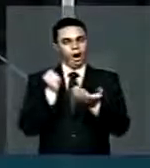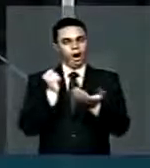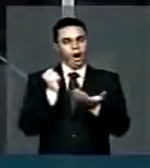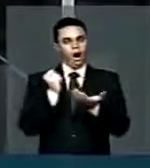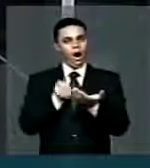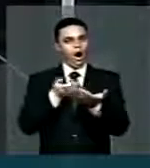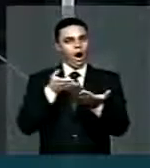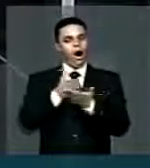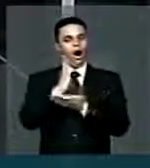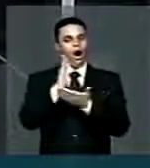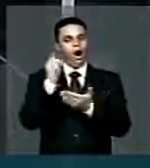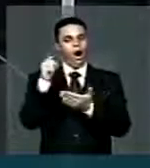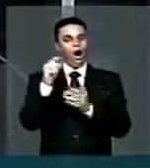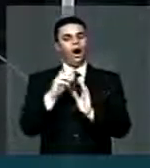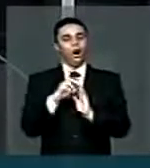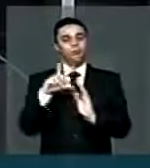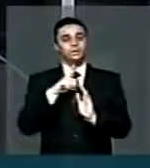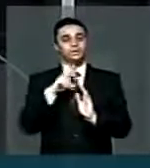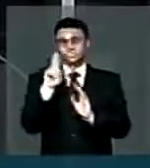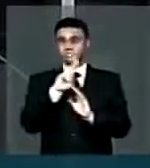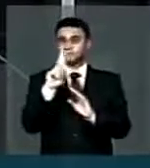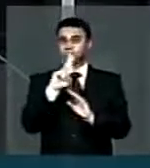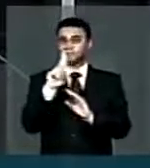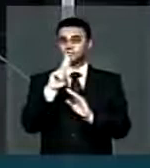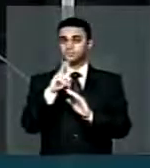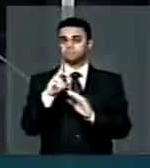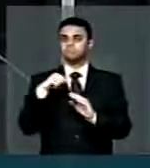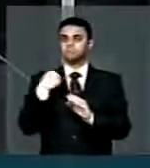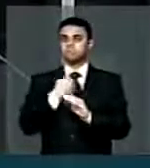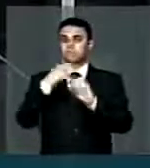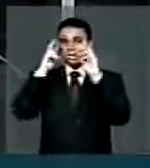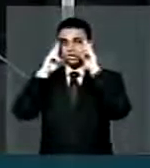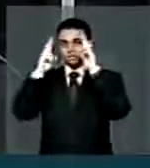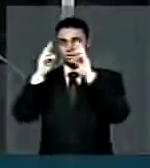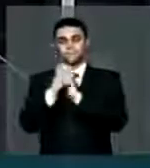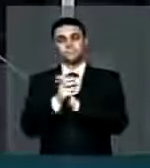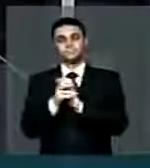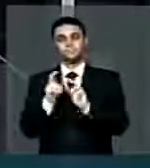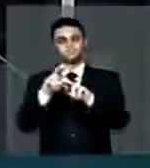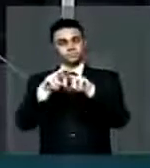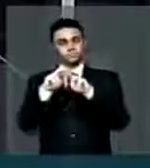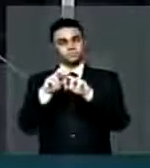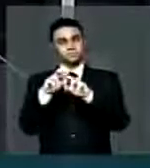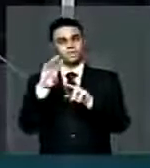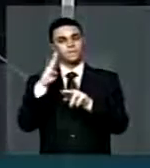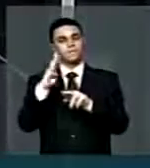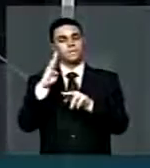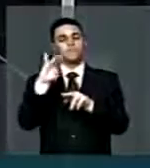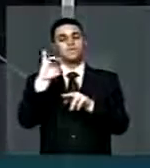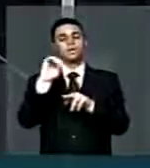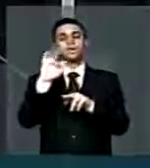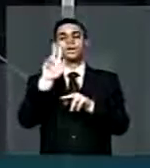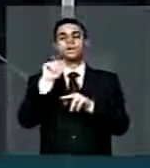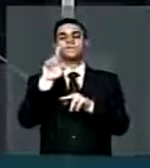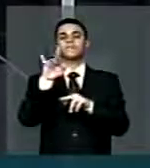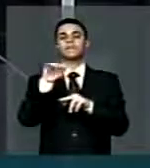época, estavam nomes que nos impõem respeito pelas suas biografias e pelo